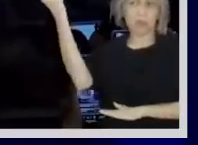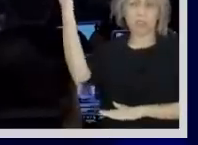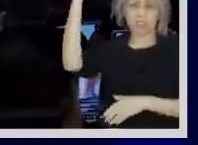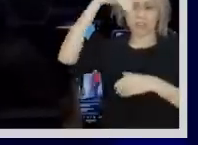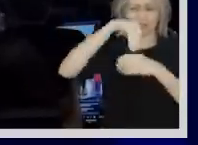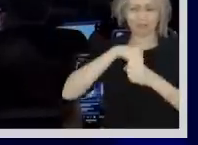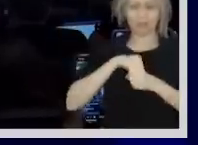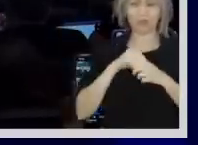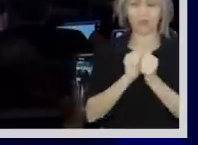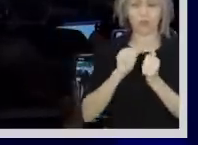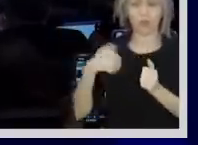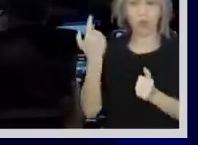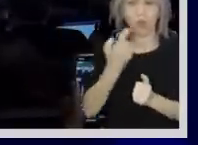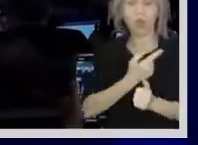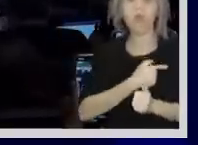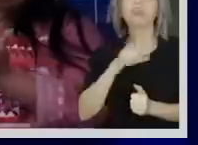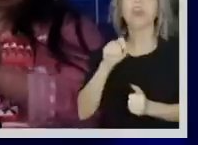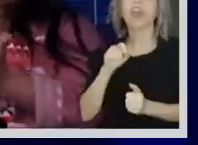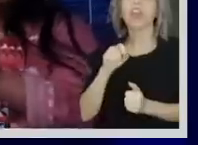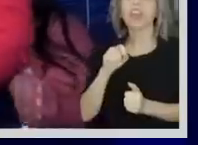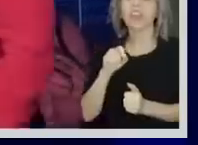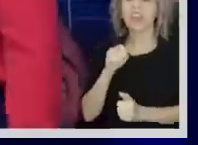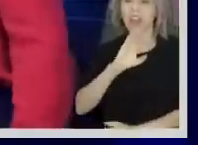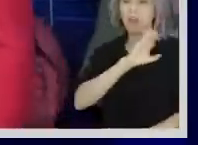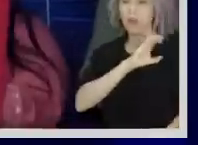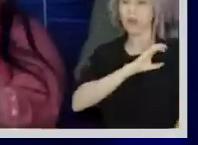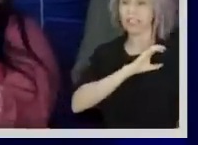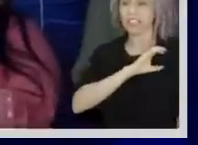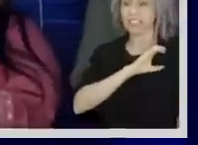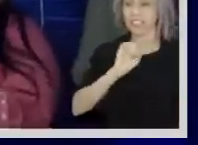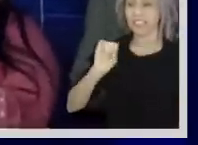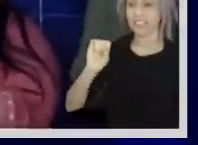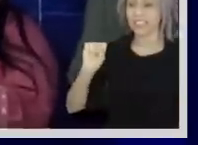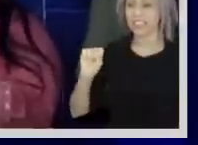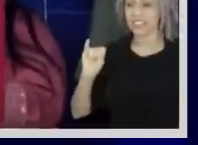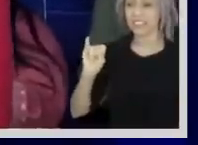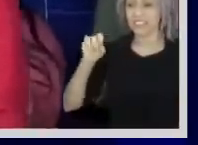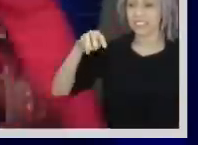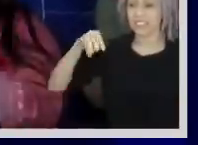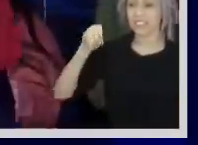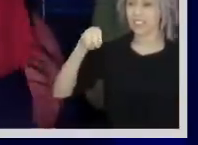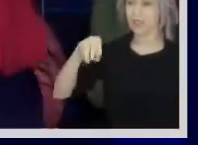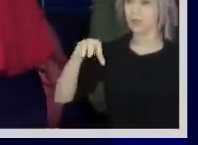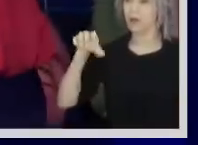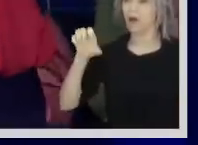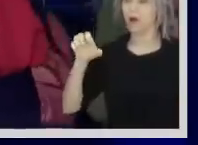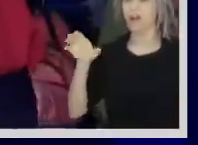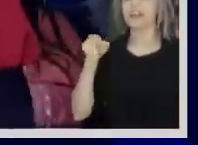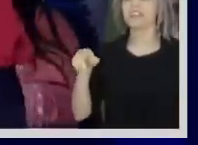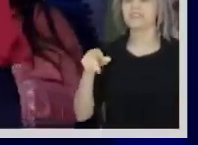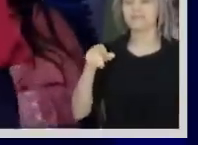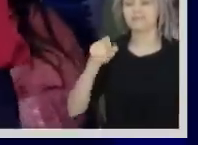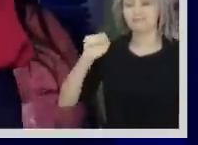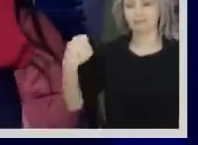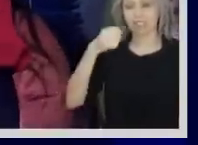eu vou colocar você, Dani, agora na questão da Simone Tebet. Ótimo. Porque ela queria bastante. Eu vou fazer a mesma pergunta que eu fiz para a Marcela, eu vou fazer